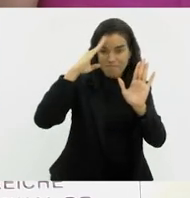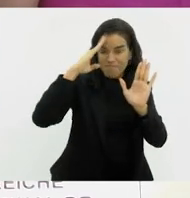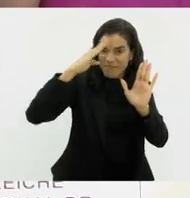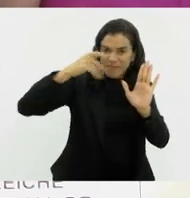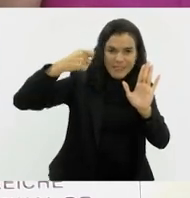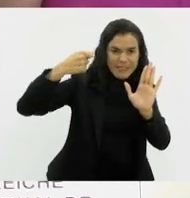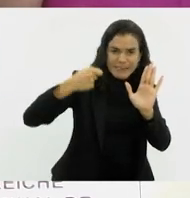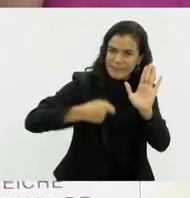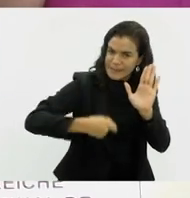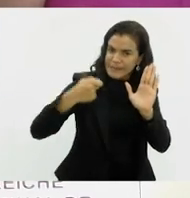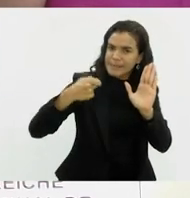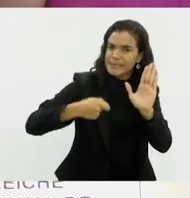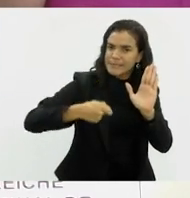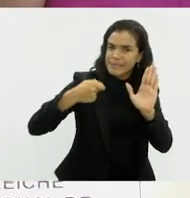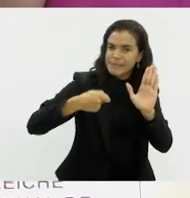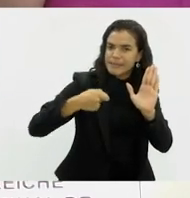exigido